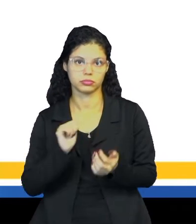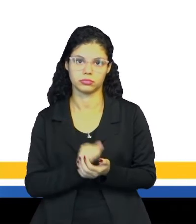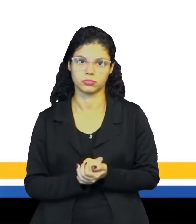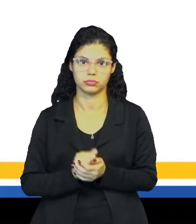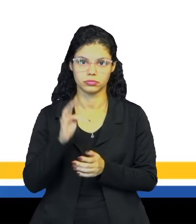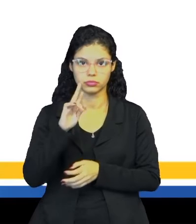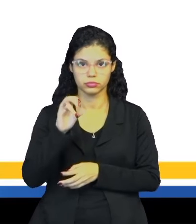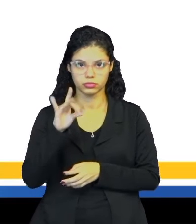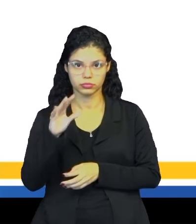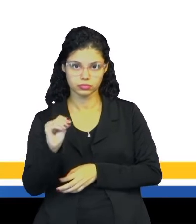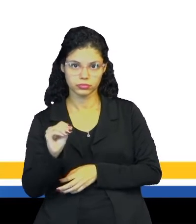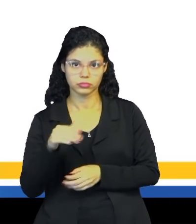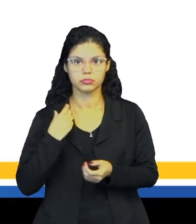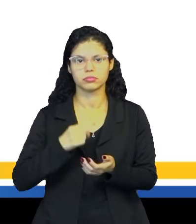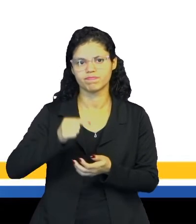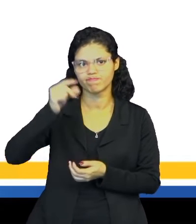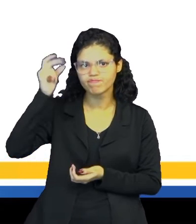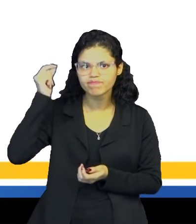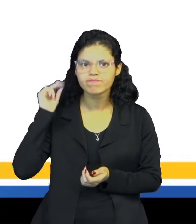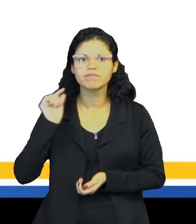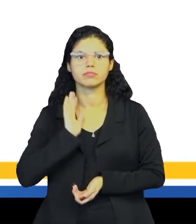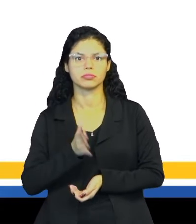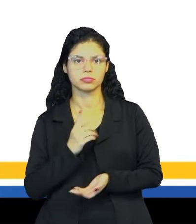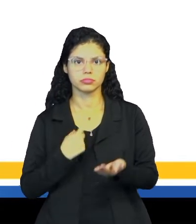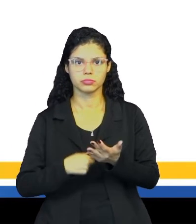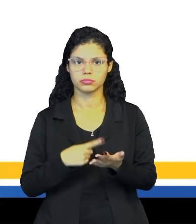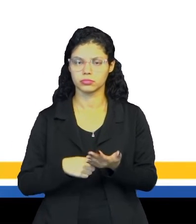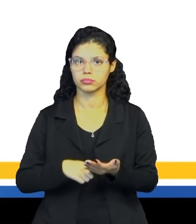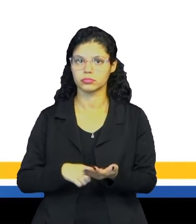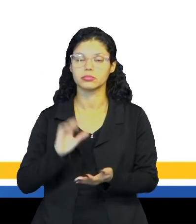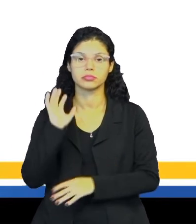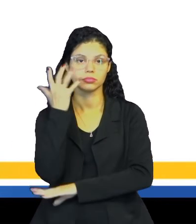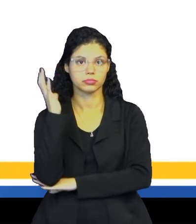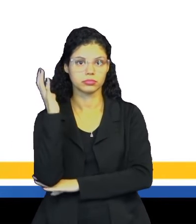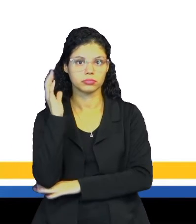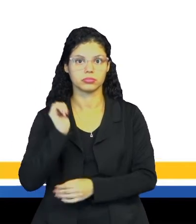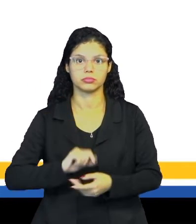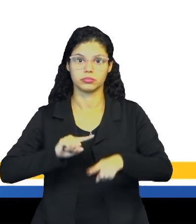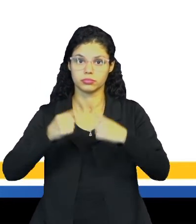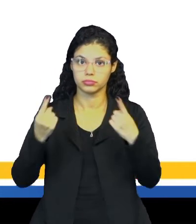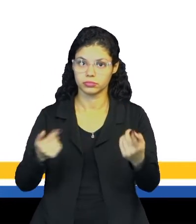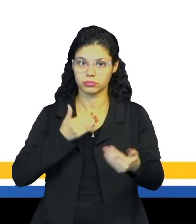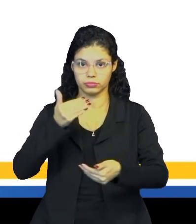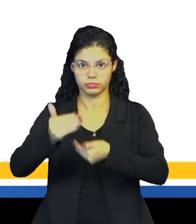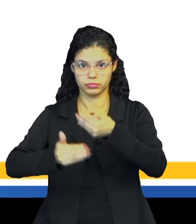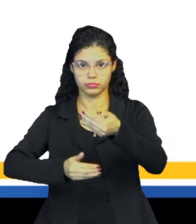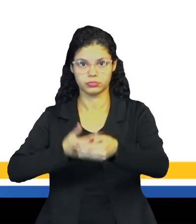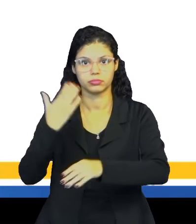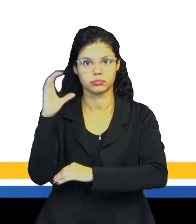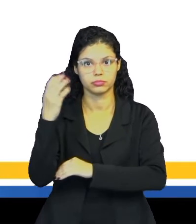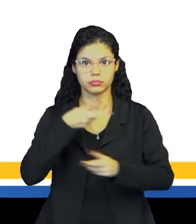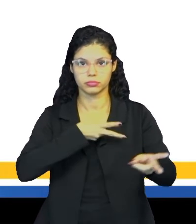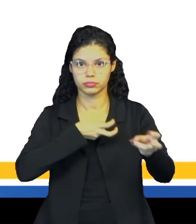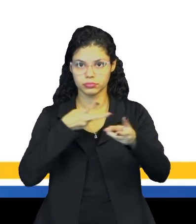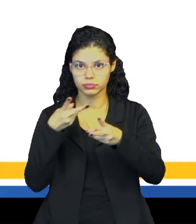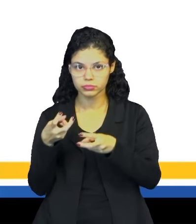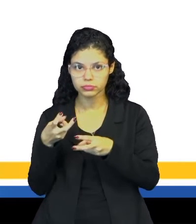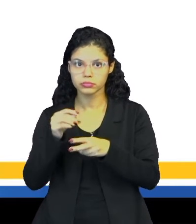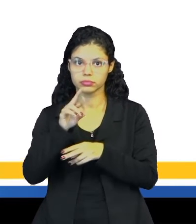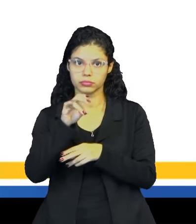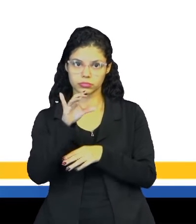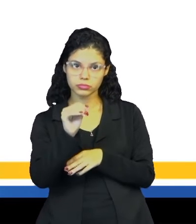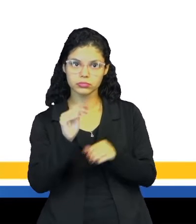organismos fotossintetizantes que por muito tempo foram considerados plantas. Entretanto, com o avanço da ciência, percebeu-se que